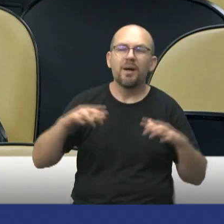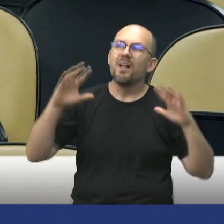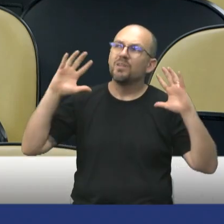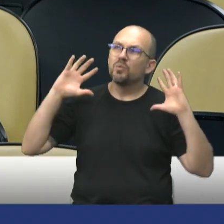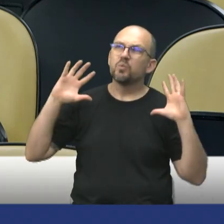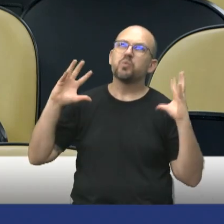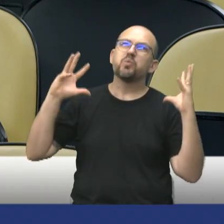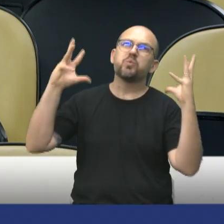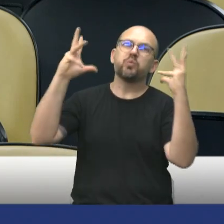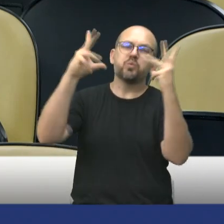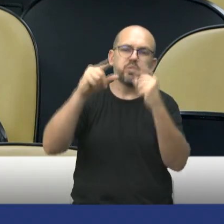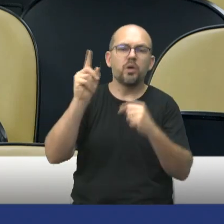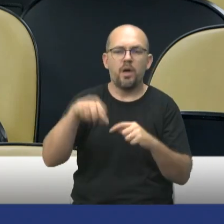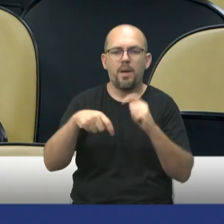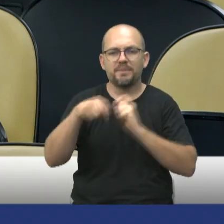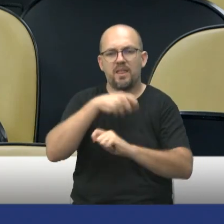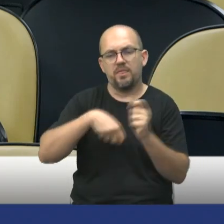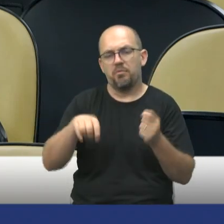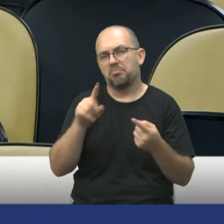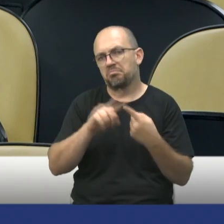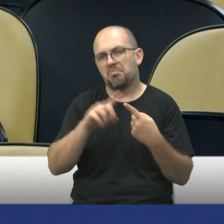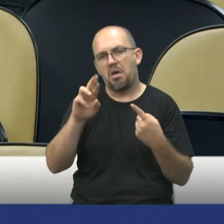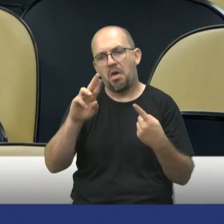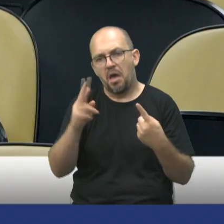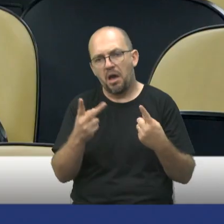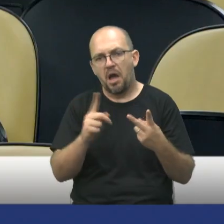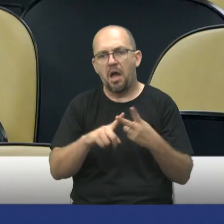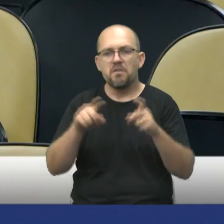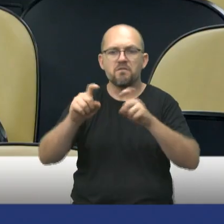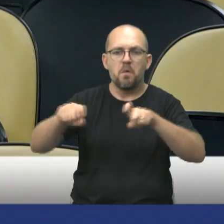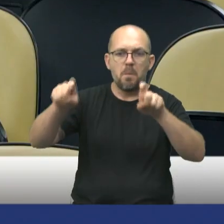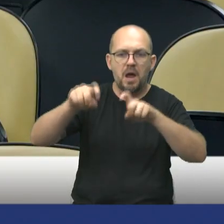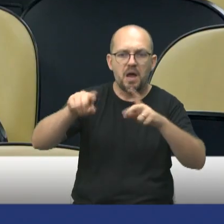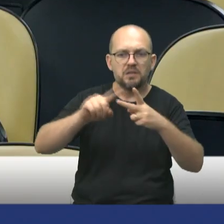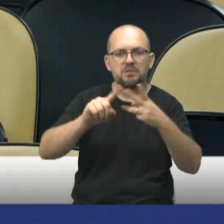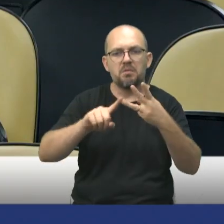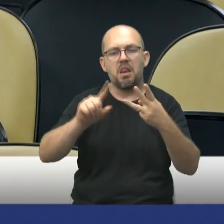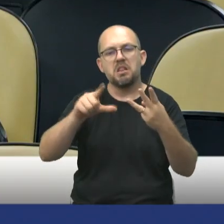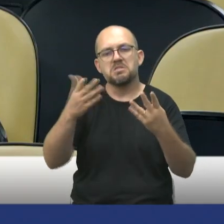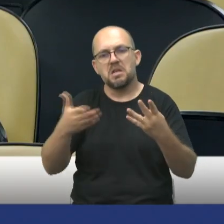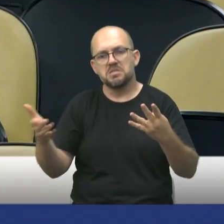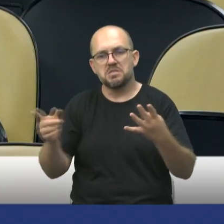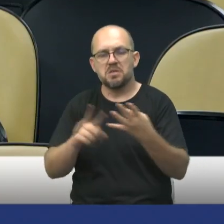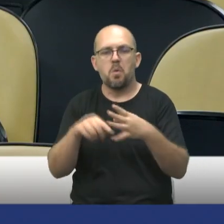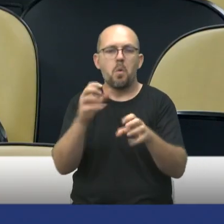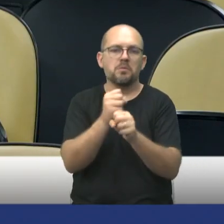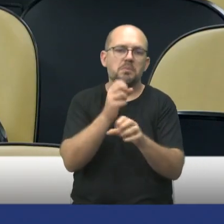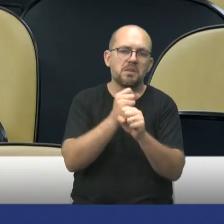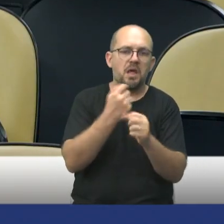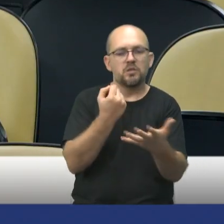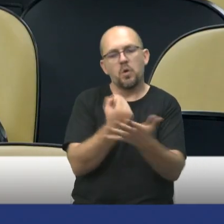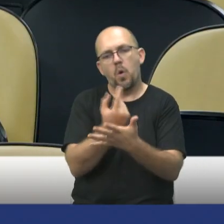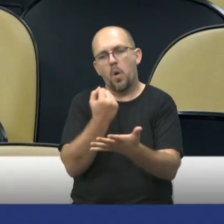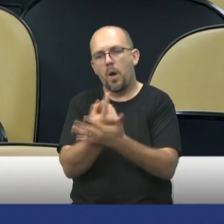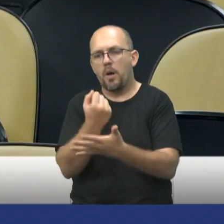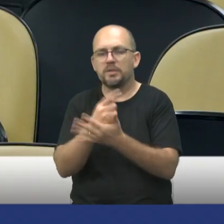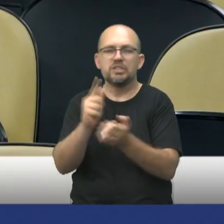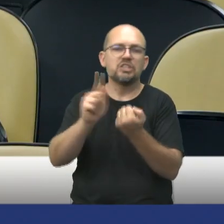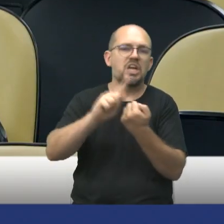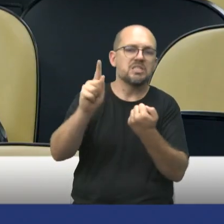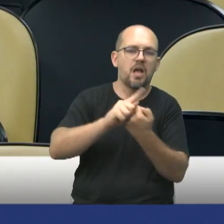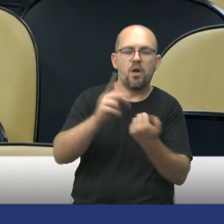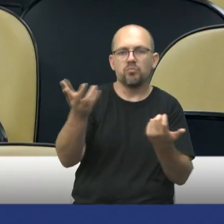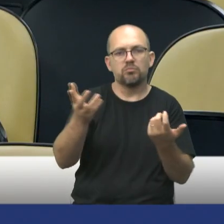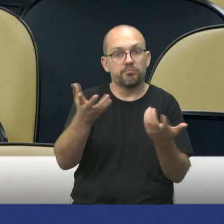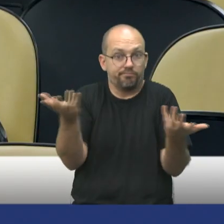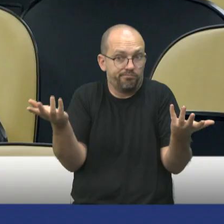né? Seja no RH, seja no DTI, seja na licitação, na contabilidade, na compras, na gestão. Nós temos